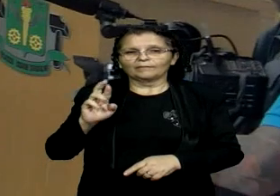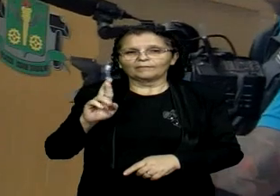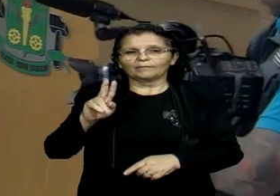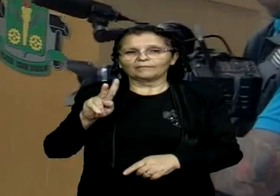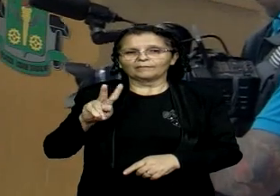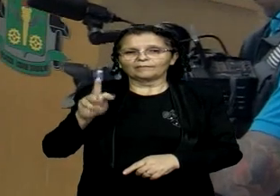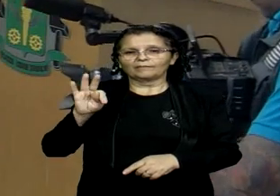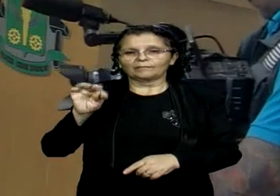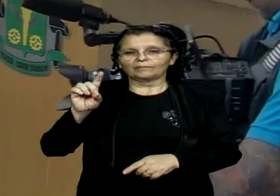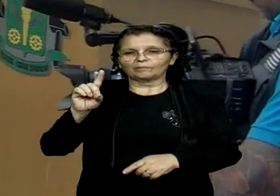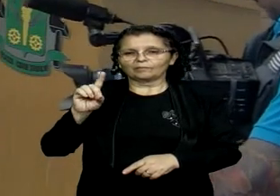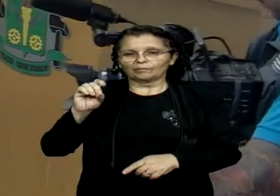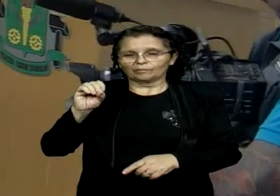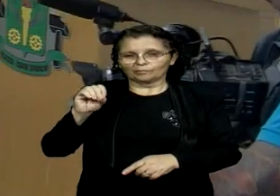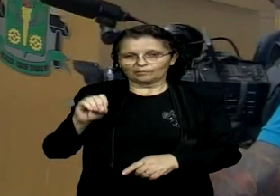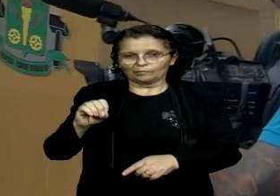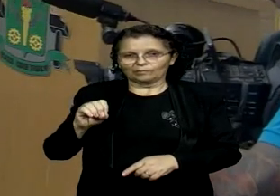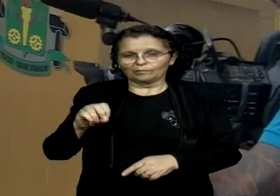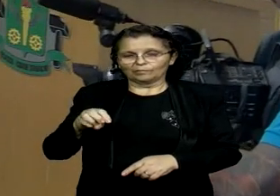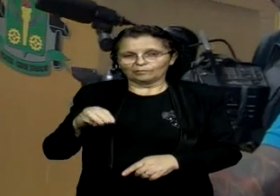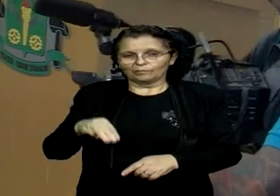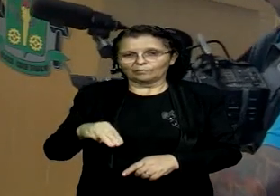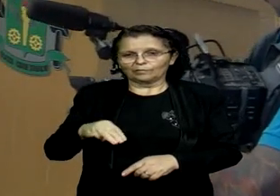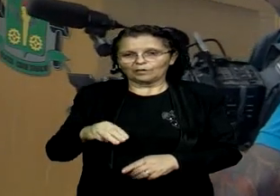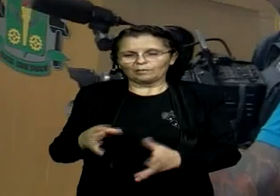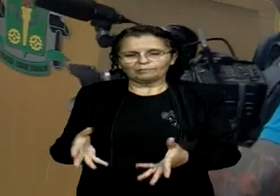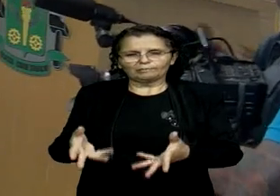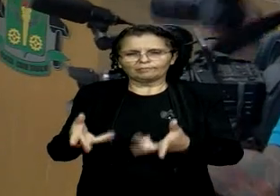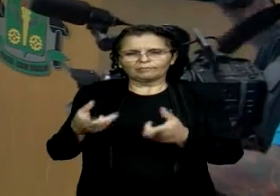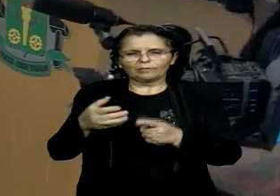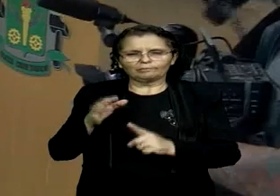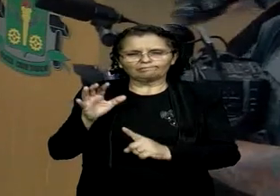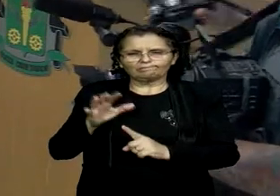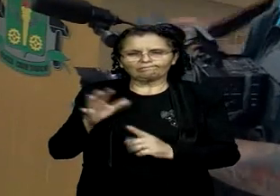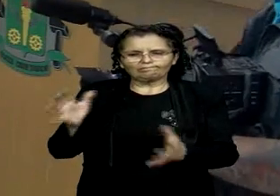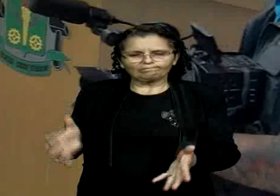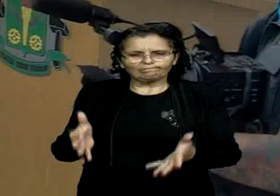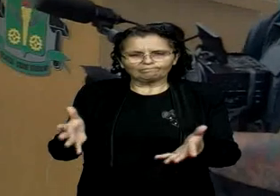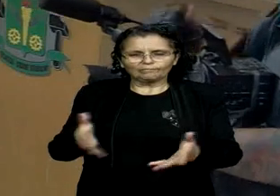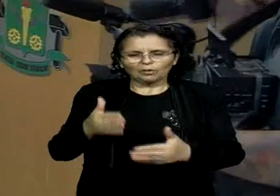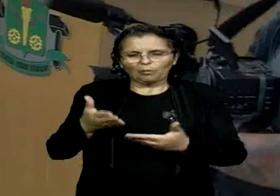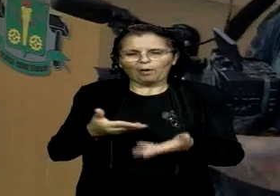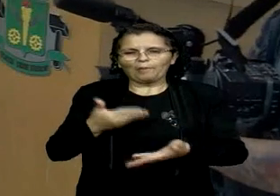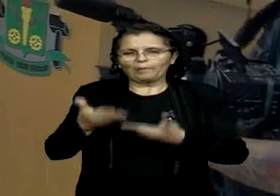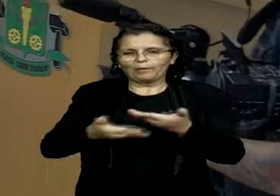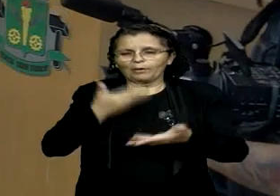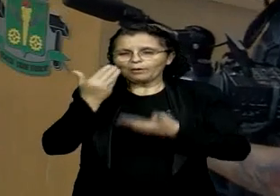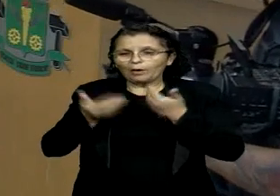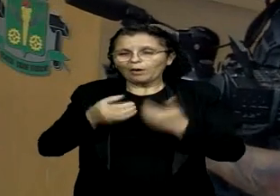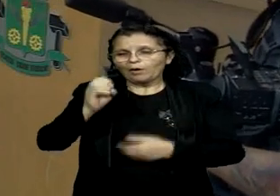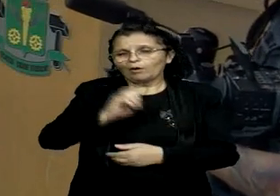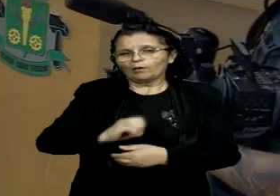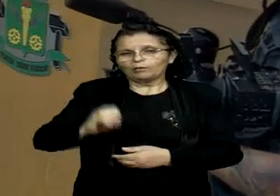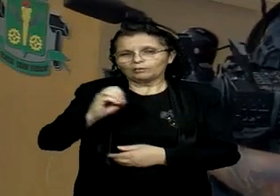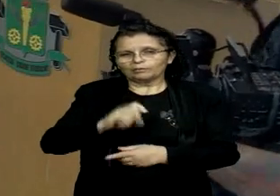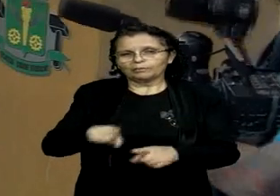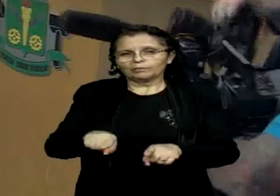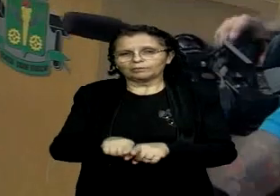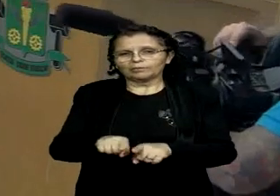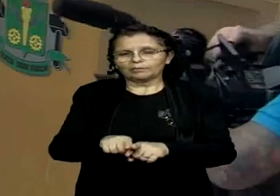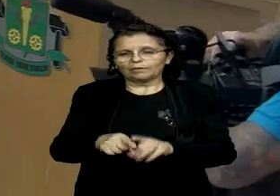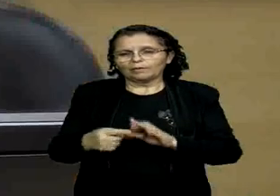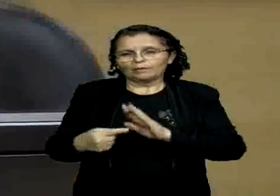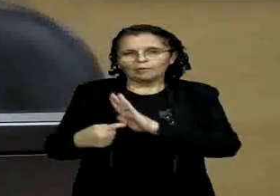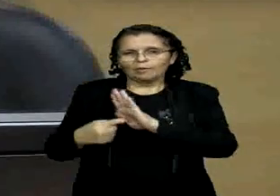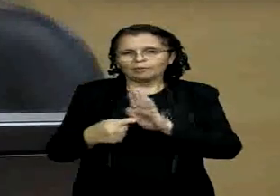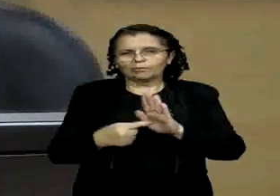Eduardo Ribeiro, pela sua notável contribuição para o desenvolvimento do município de Osasco, por meio de sua